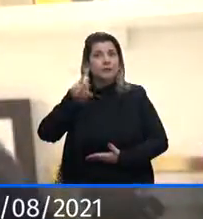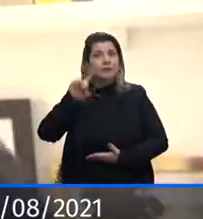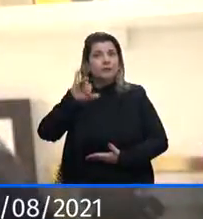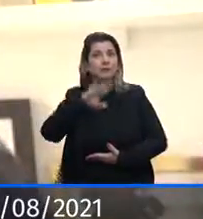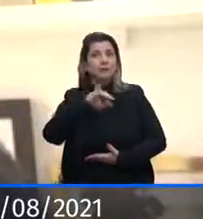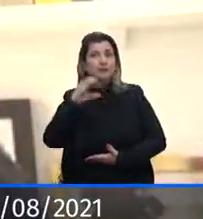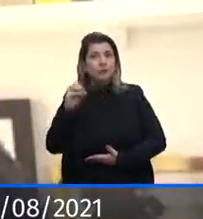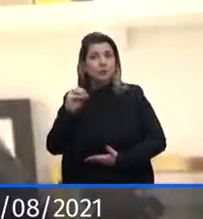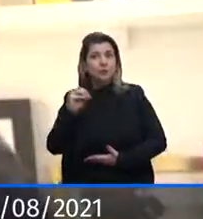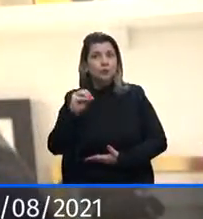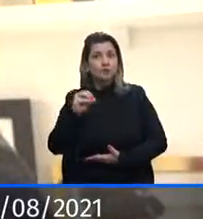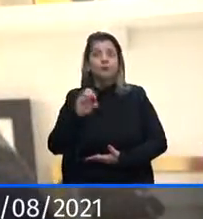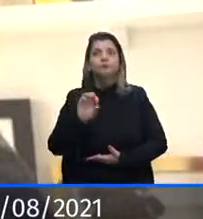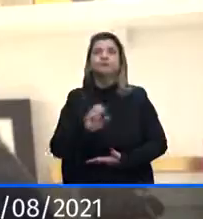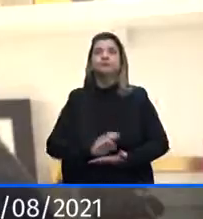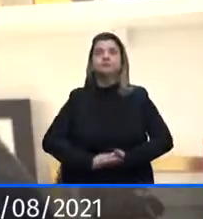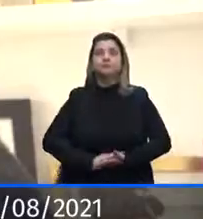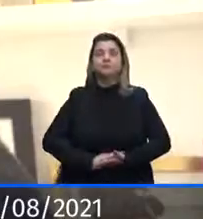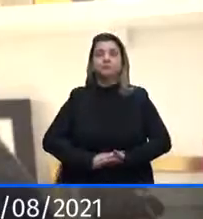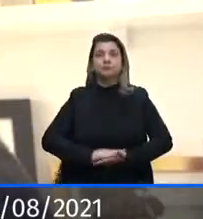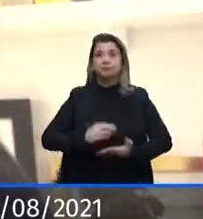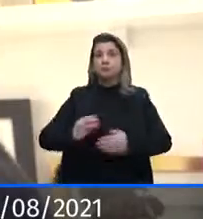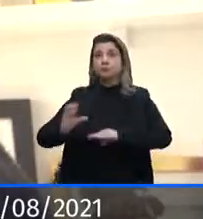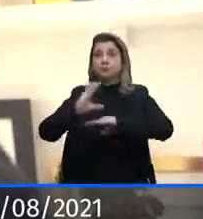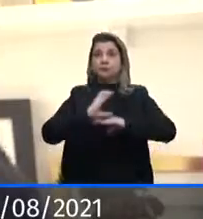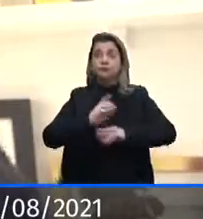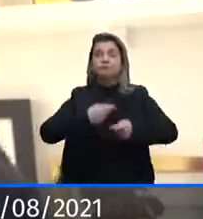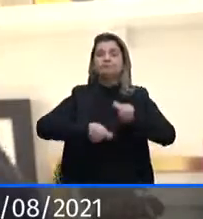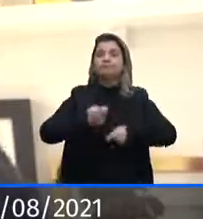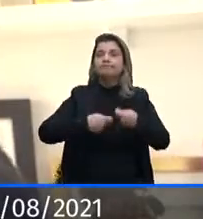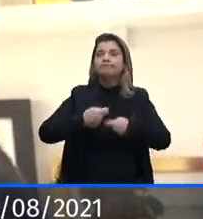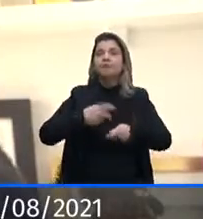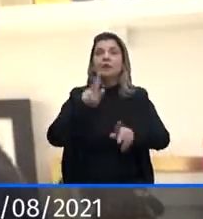E aí, presidente? Venha esta Comissão de Finanças,